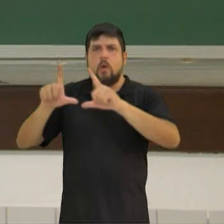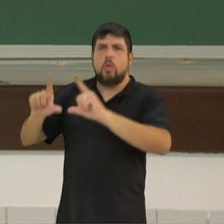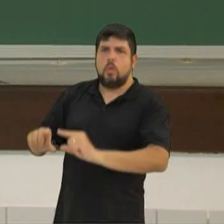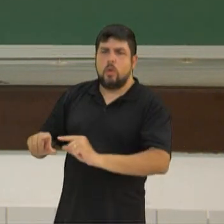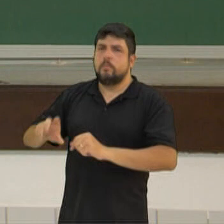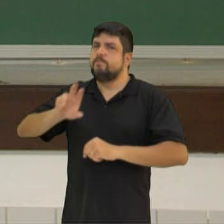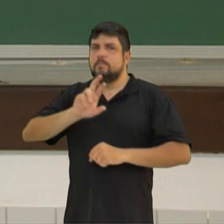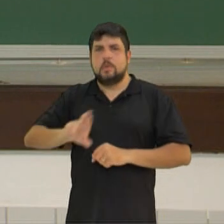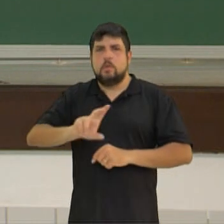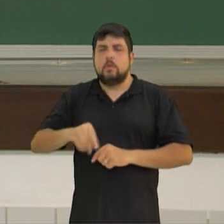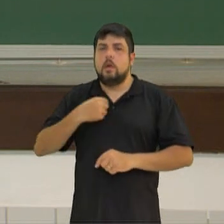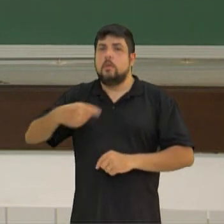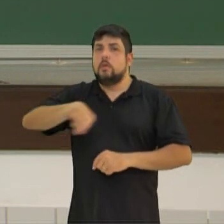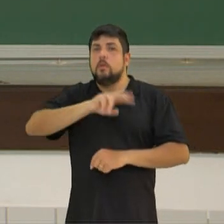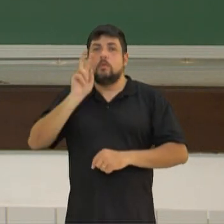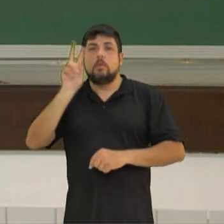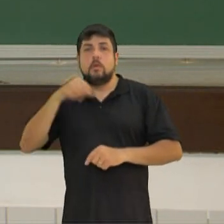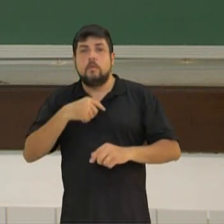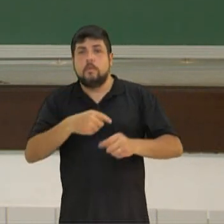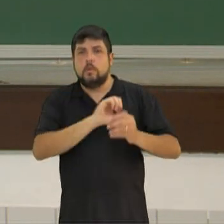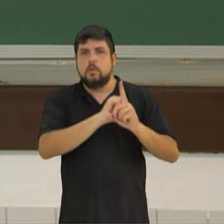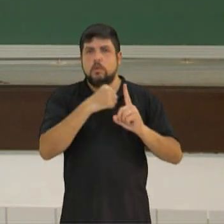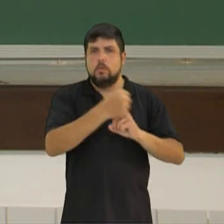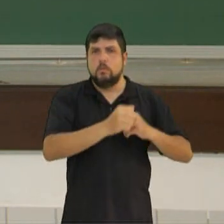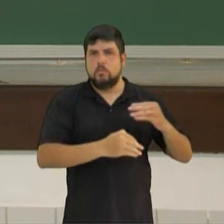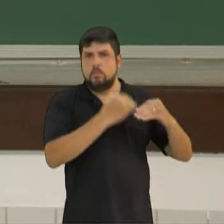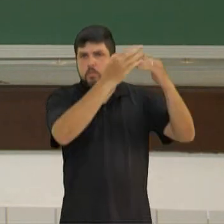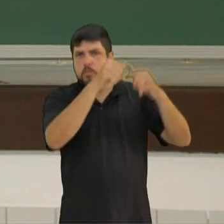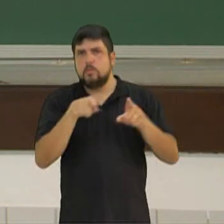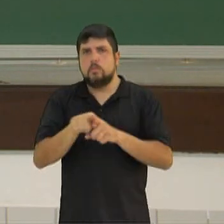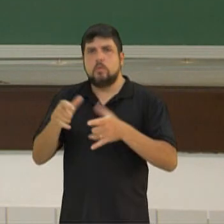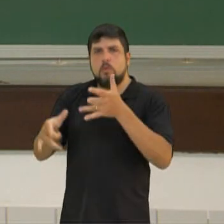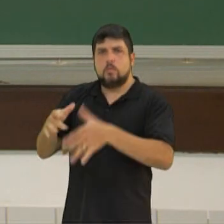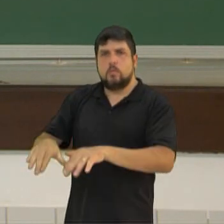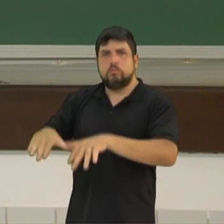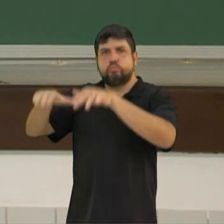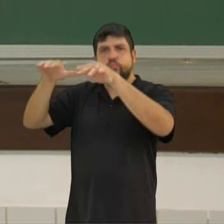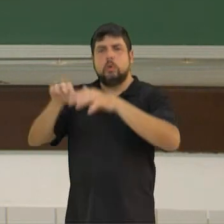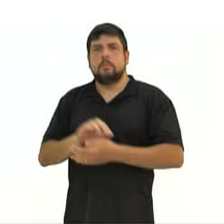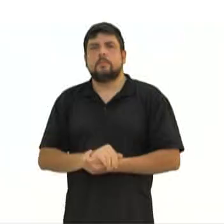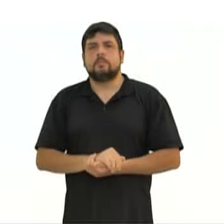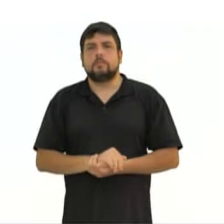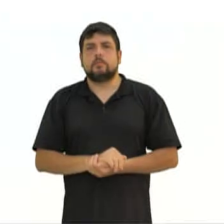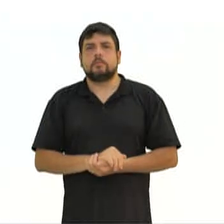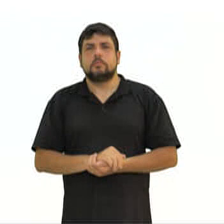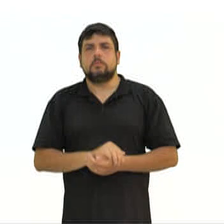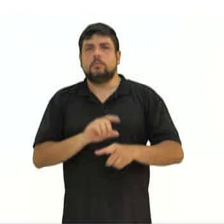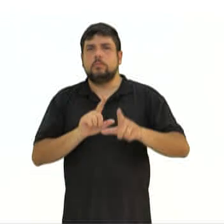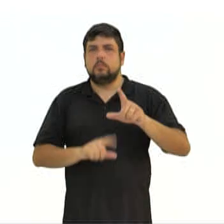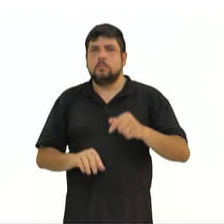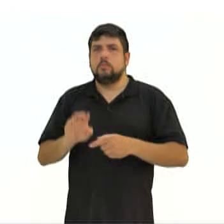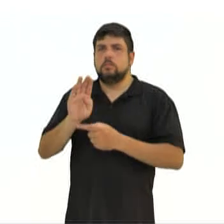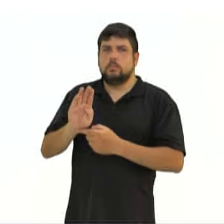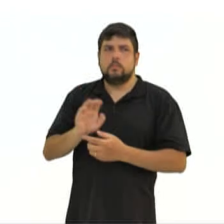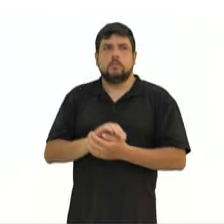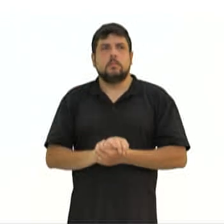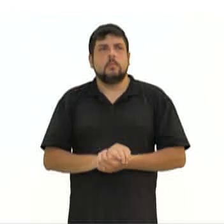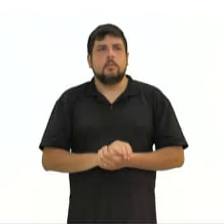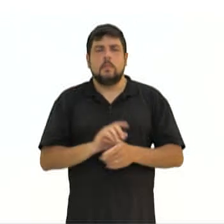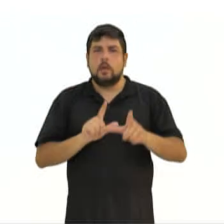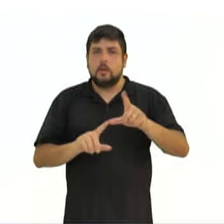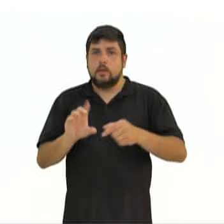né? Quanto mais progride a sociedade, mais lixo ela tem produzido. Então a resposta certa, letra D. O